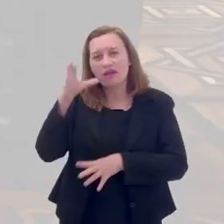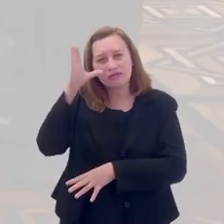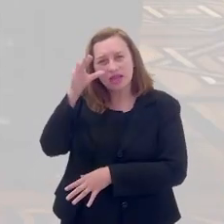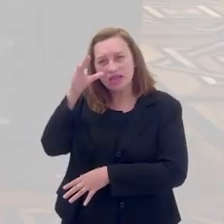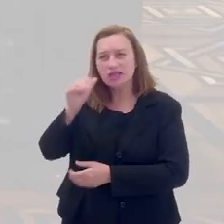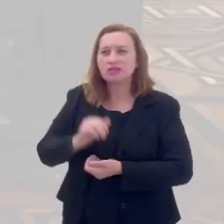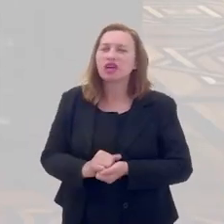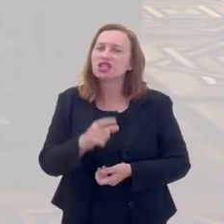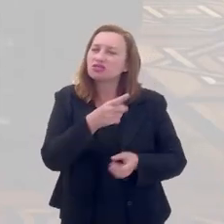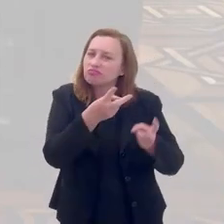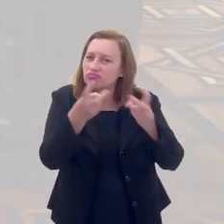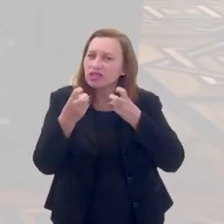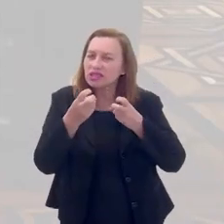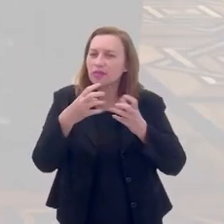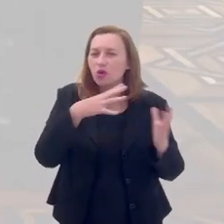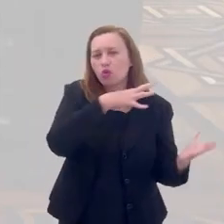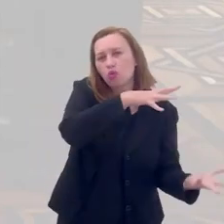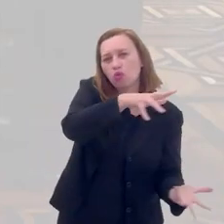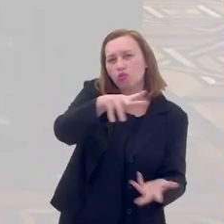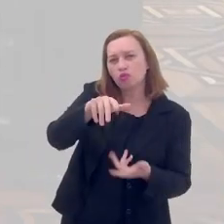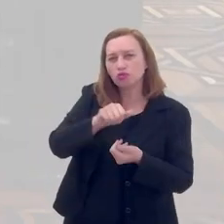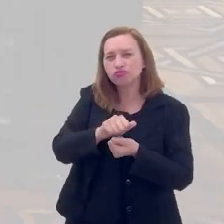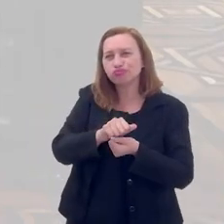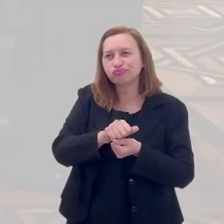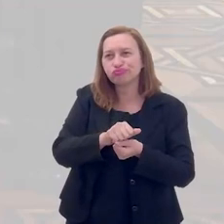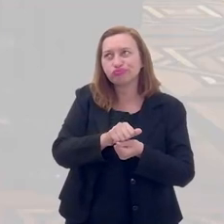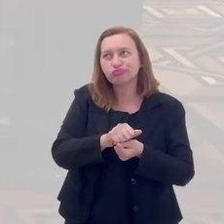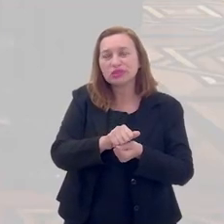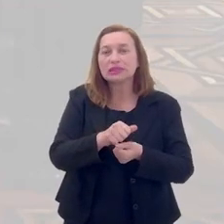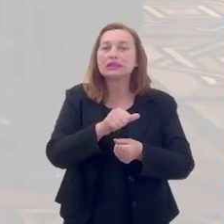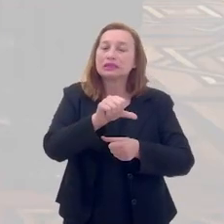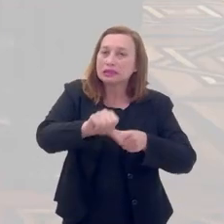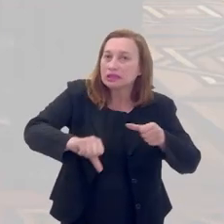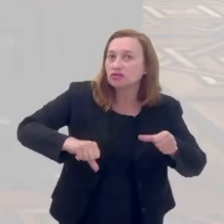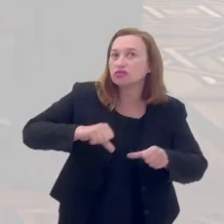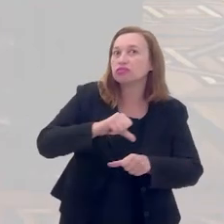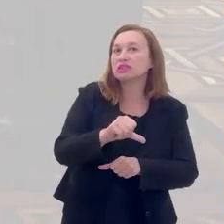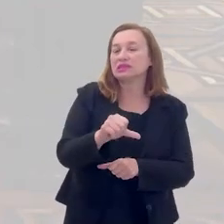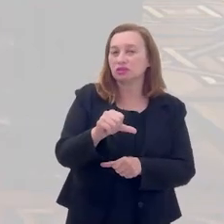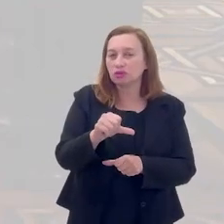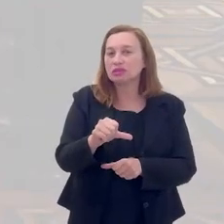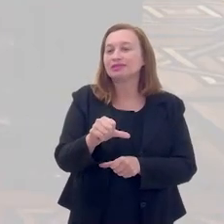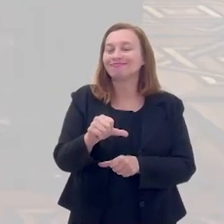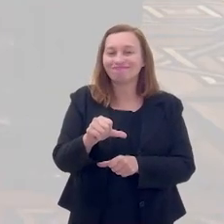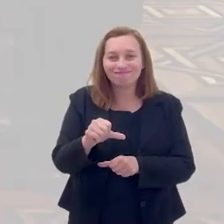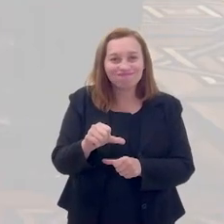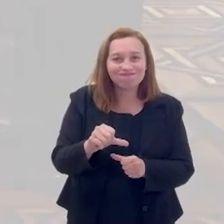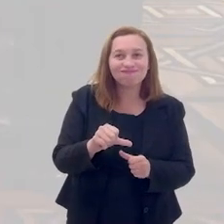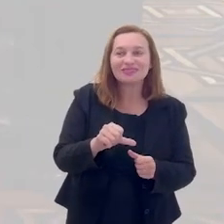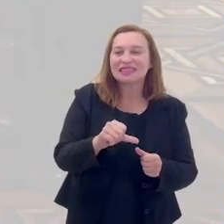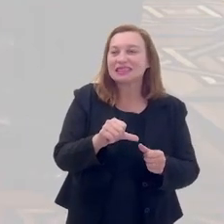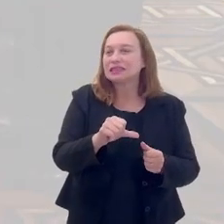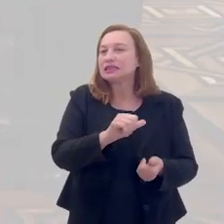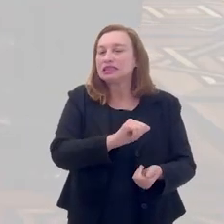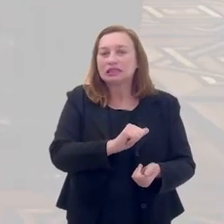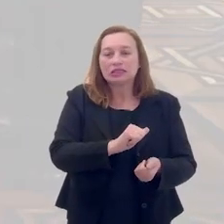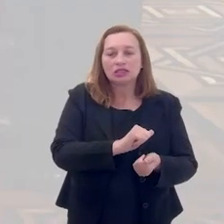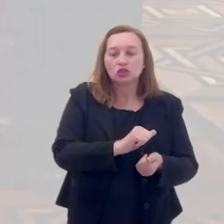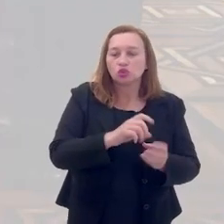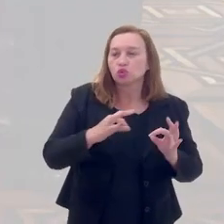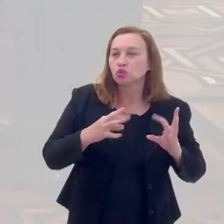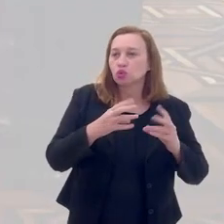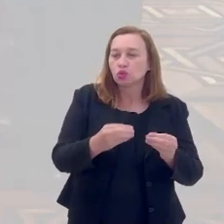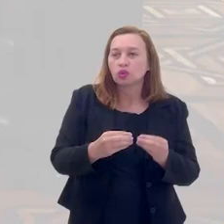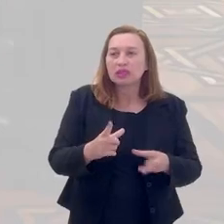muito interessante a gente percebe que o mundo está passando por grandes transformações né esse momento geopolítico todo mudando